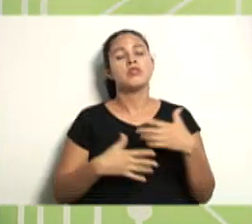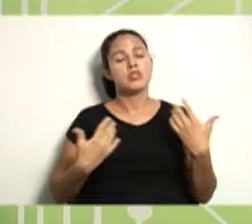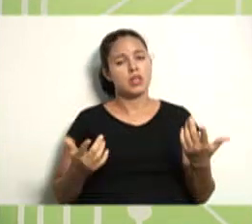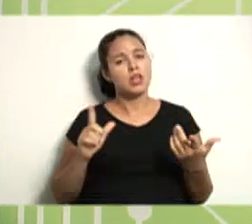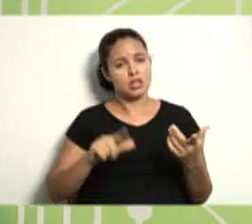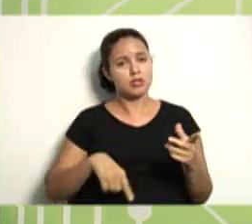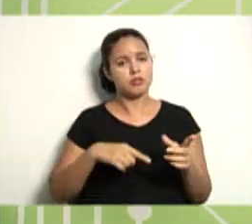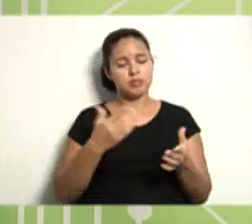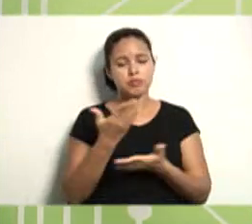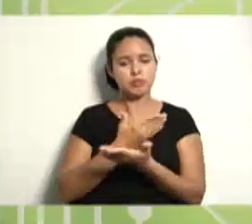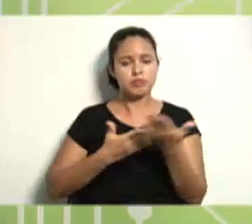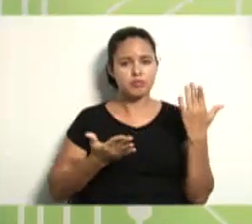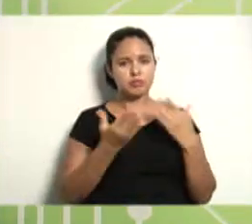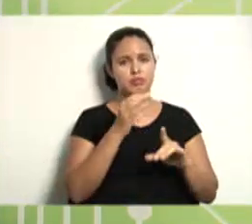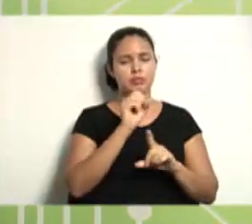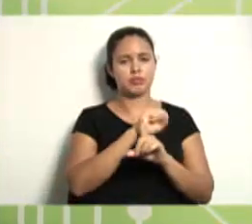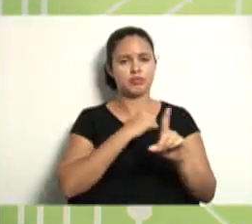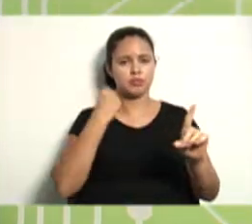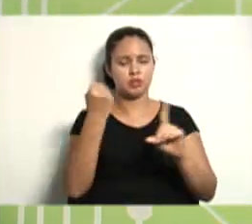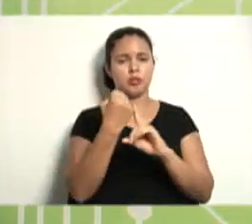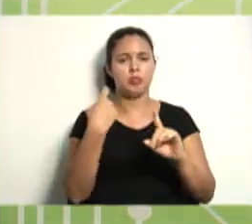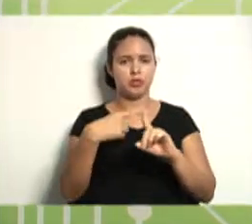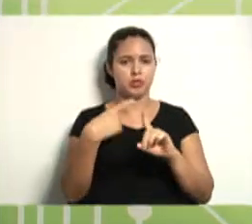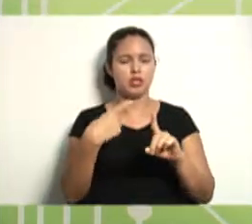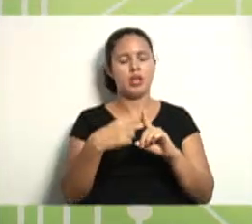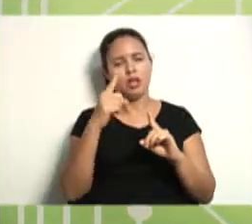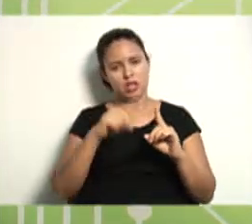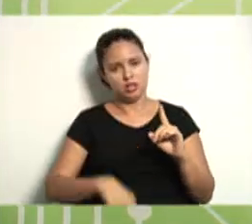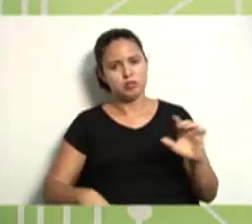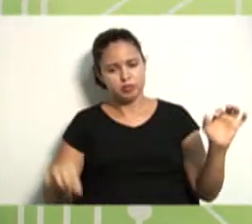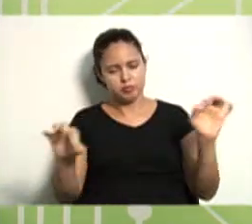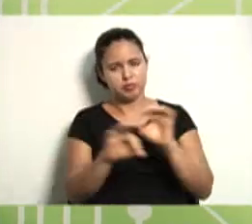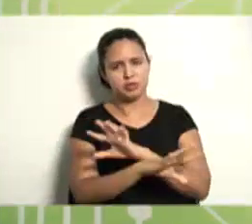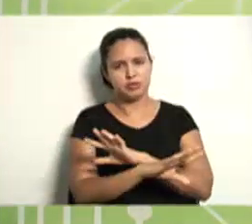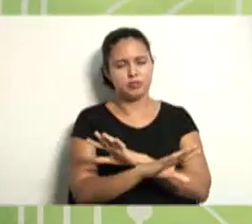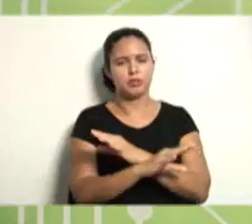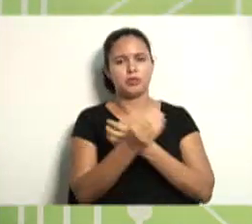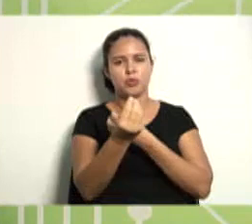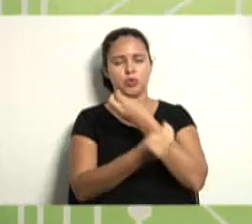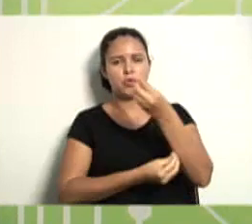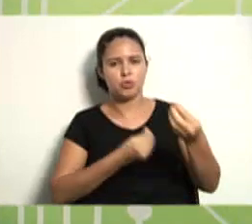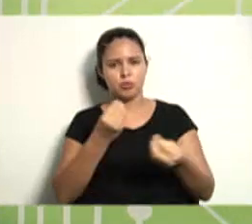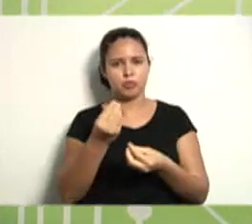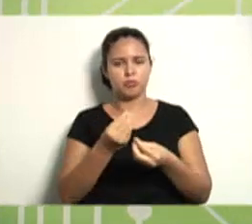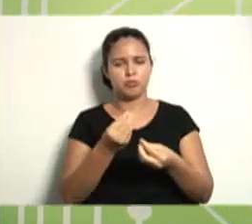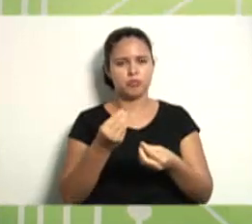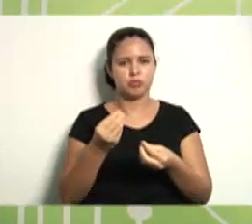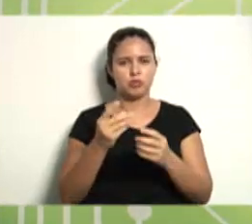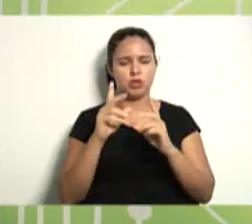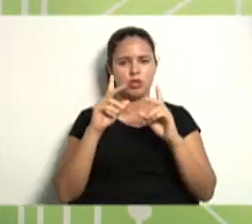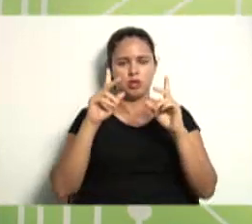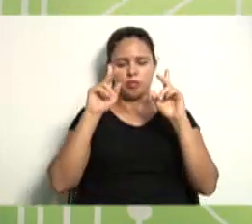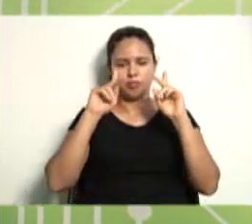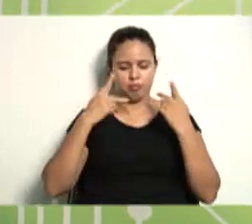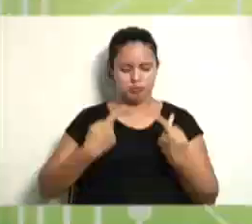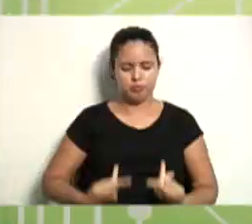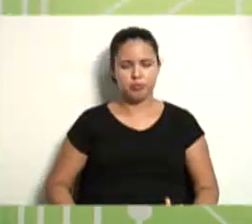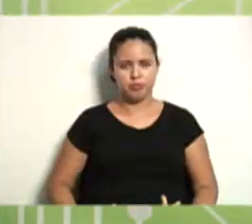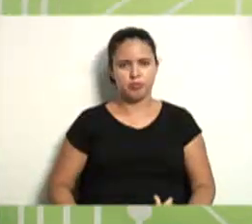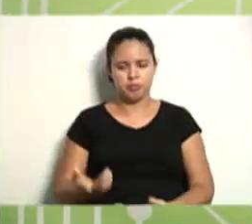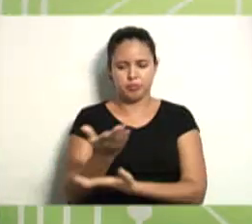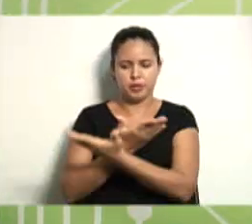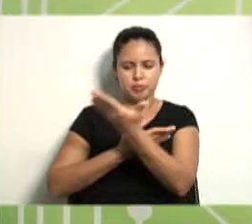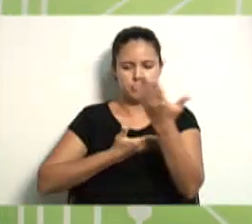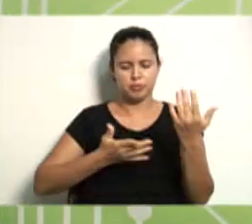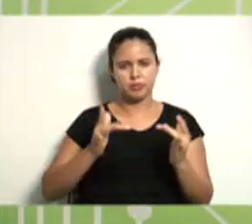relação social. Por quê? Porque ele é resultado da forma como os homens se relacionam uns com os outros